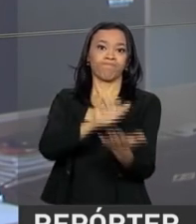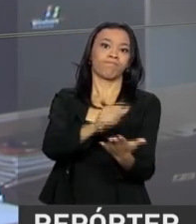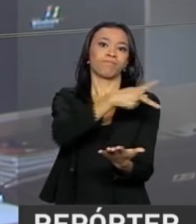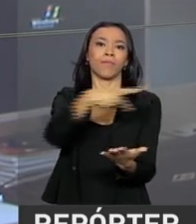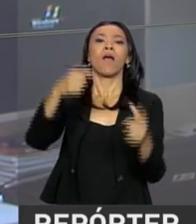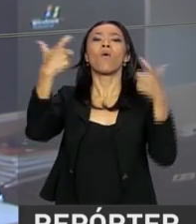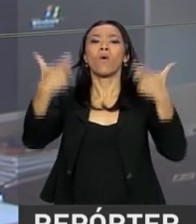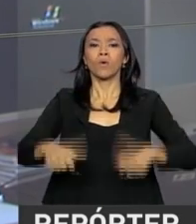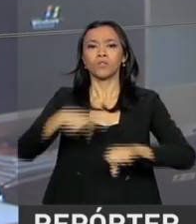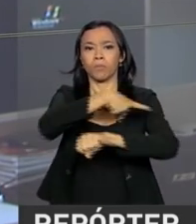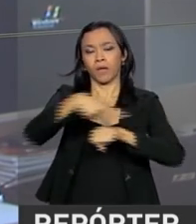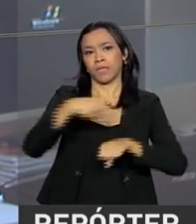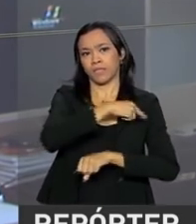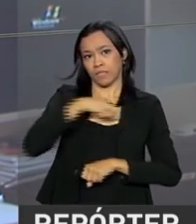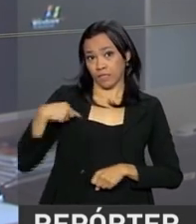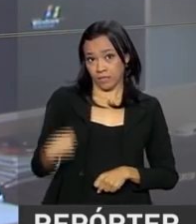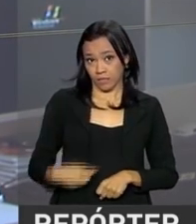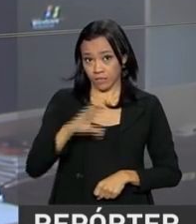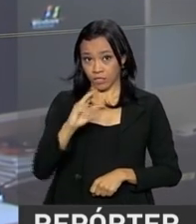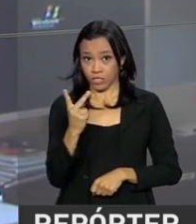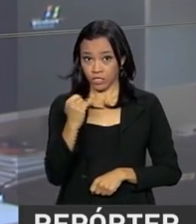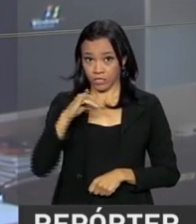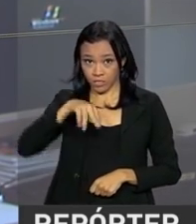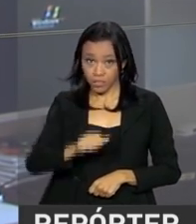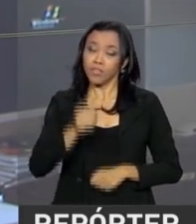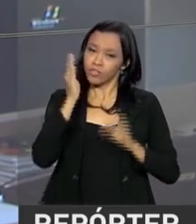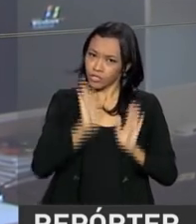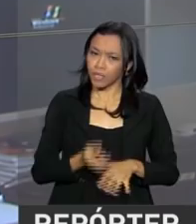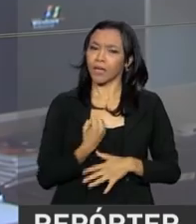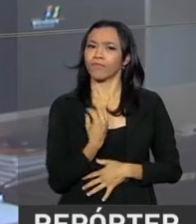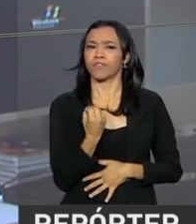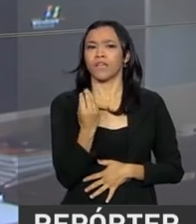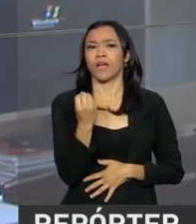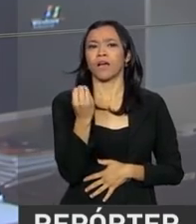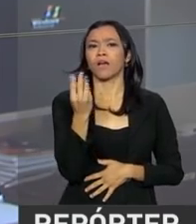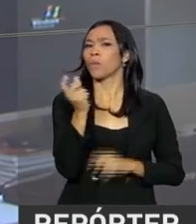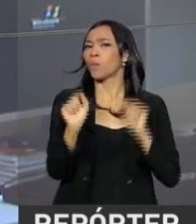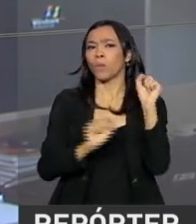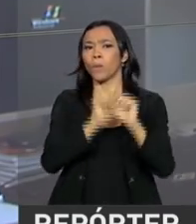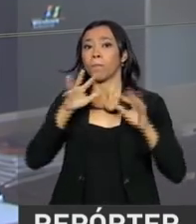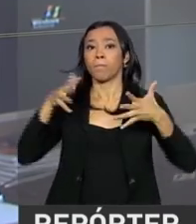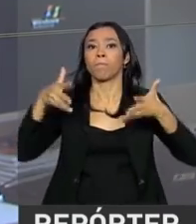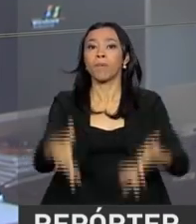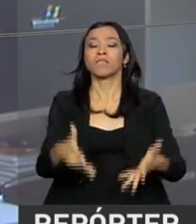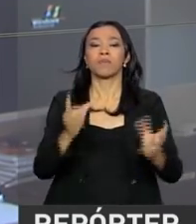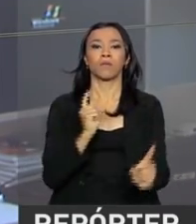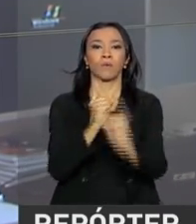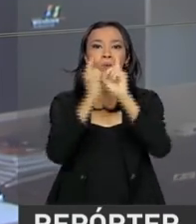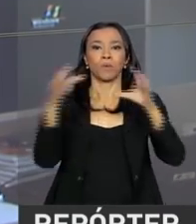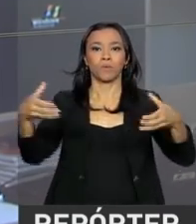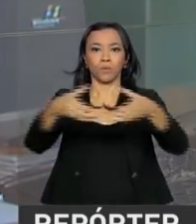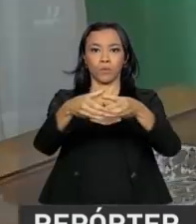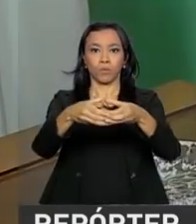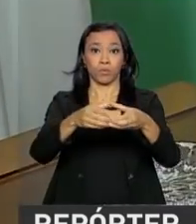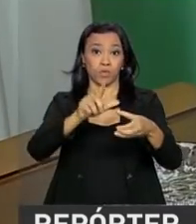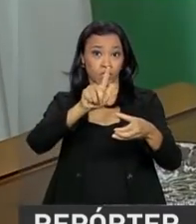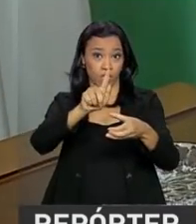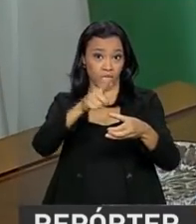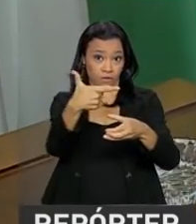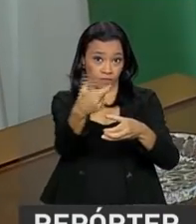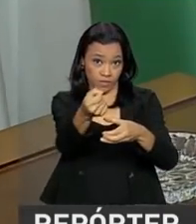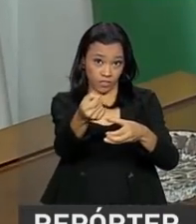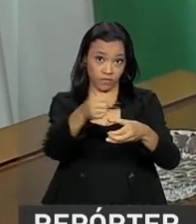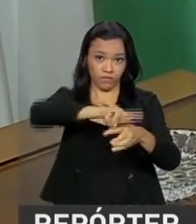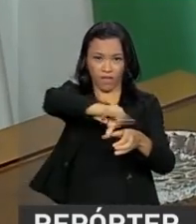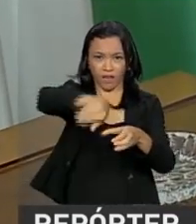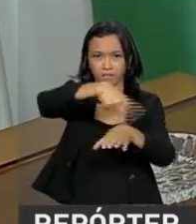como destino. E o presidente já está a caminho do país asiático para participar do encontro do G20. Antes de deixar